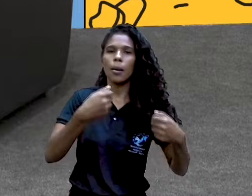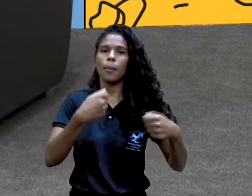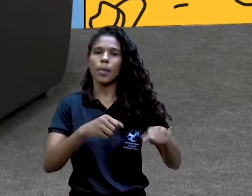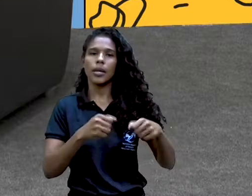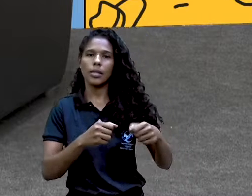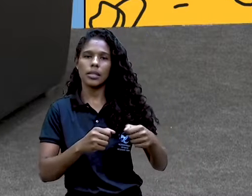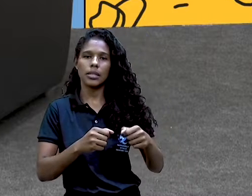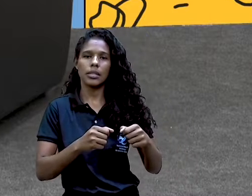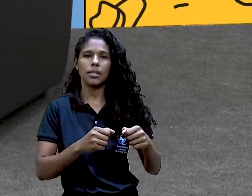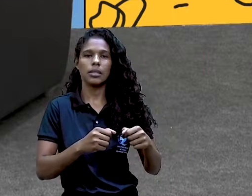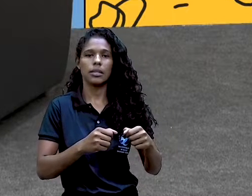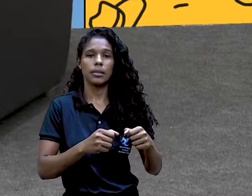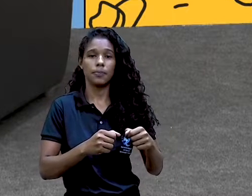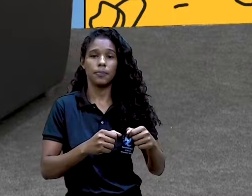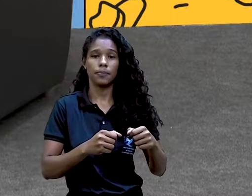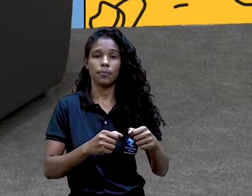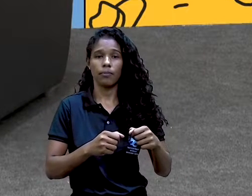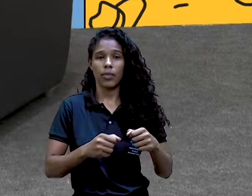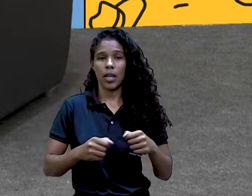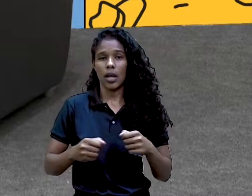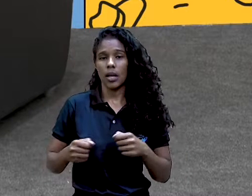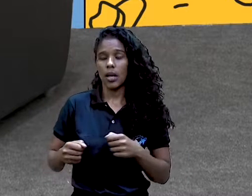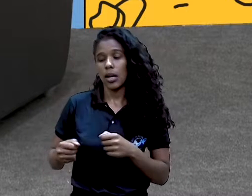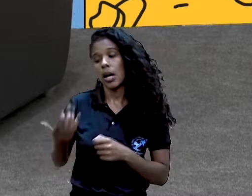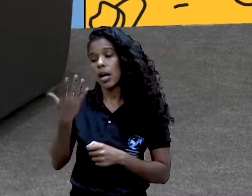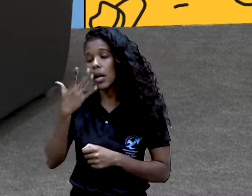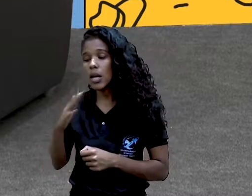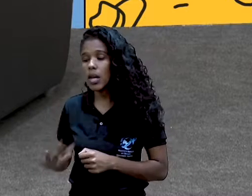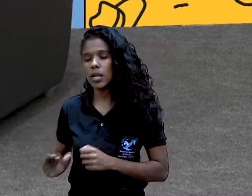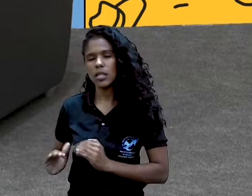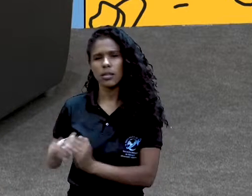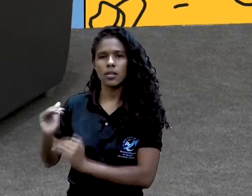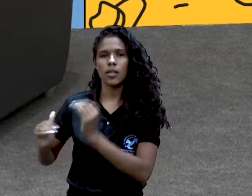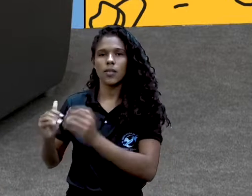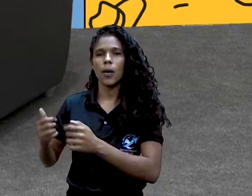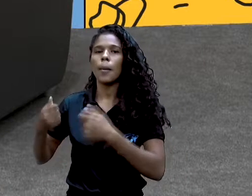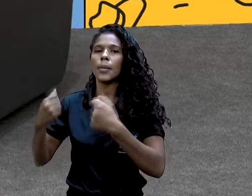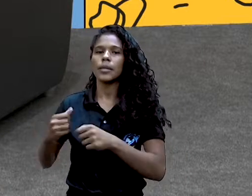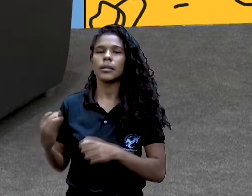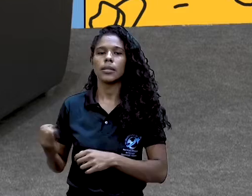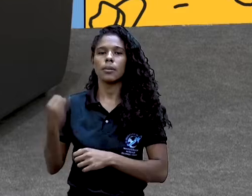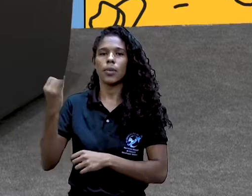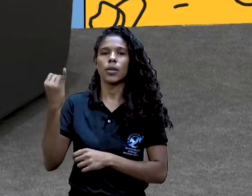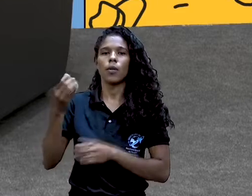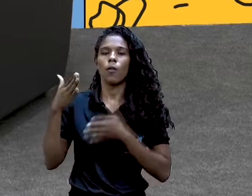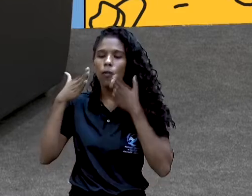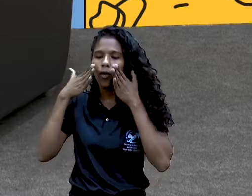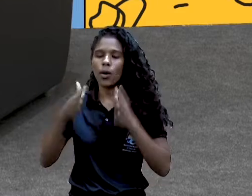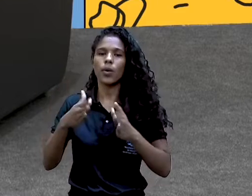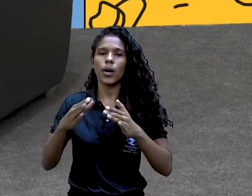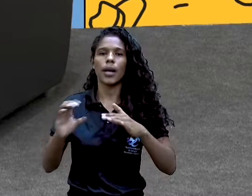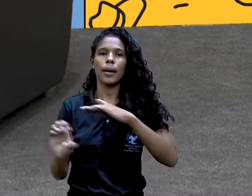empreendedorismo na idade de uma criança é importante para isso. Sim.